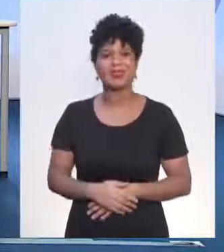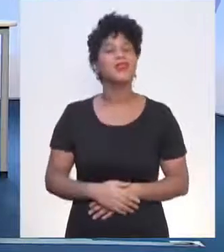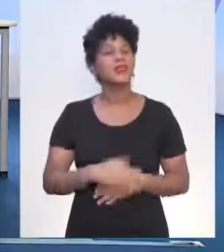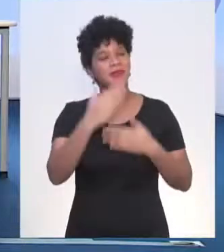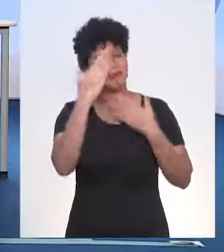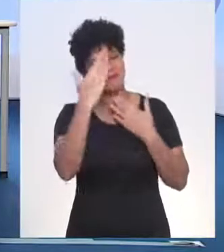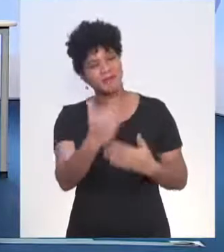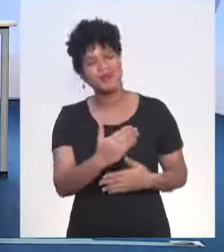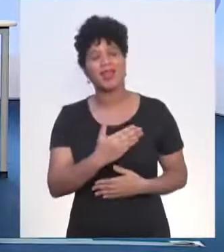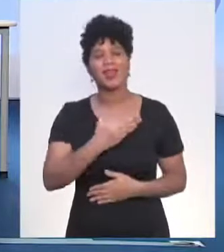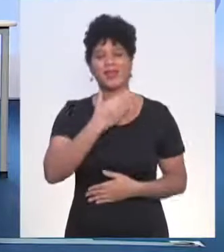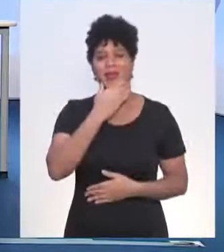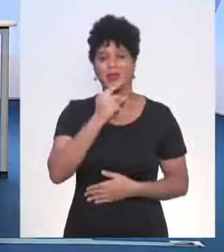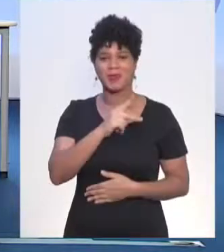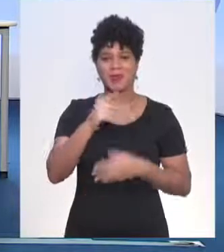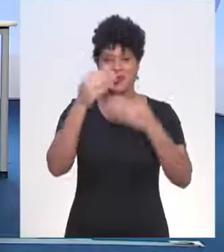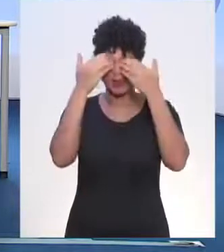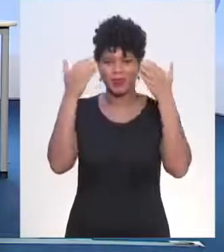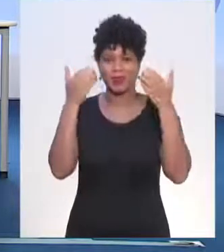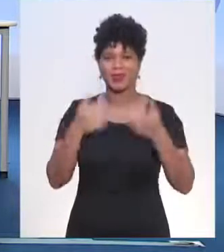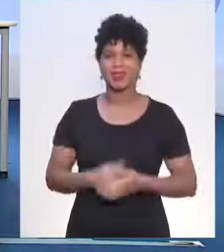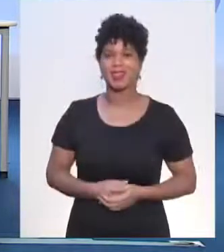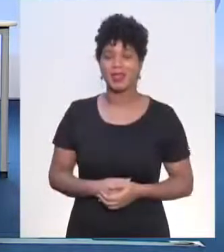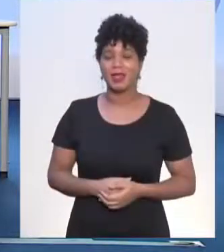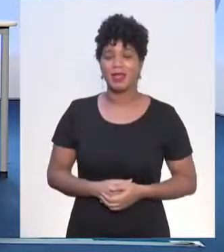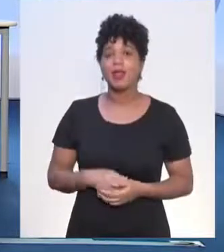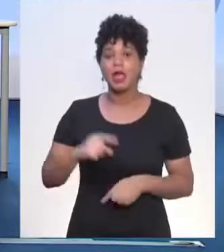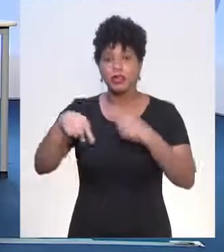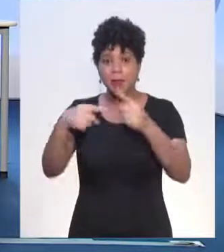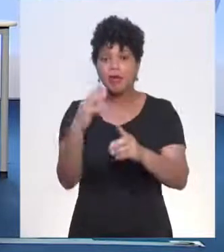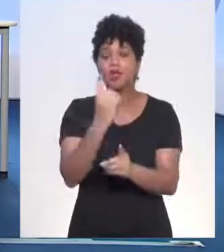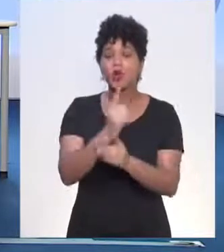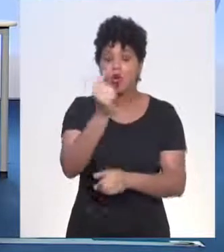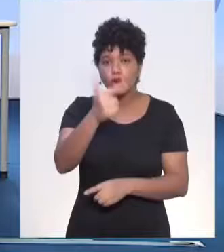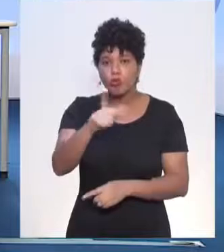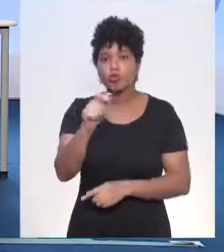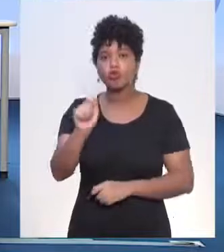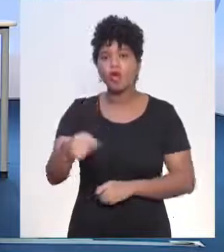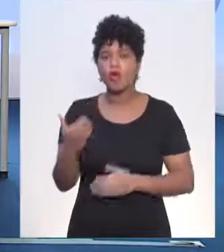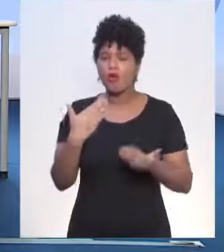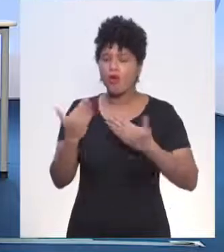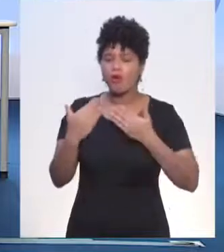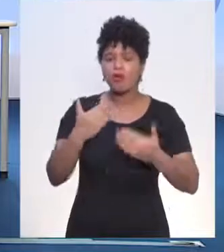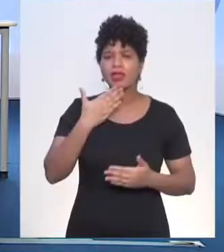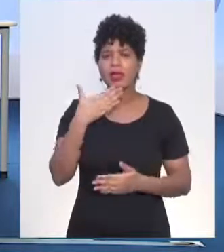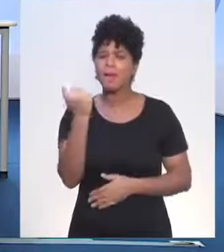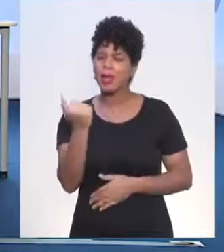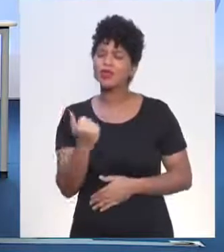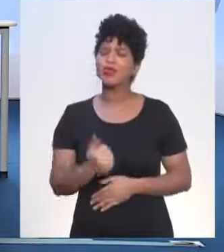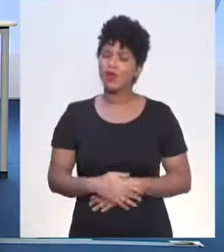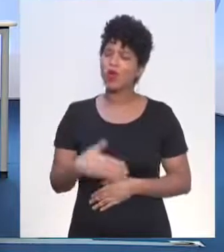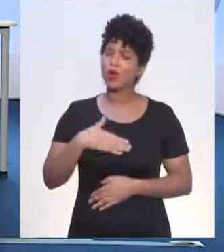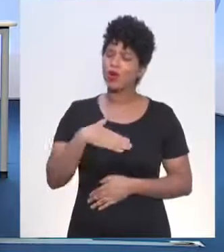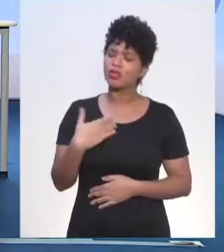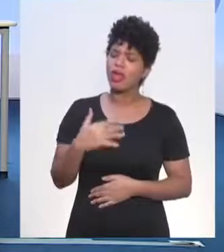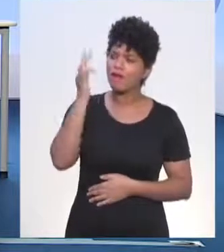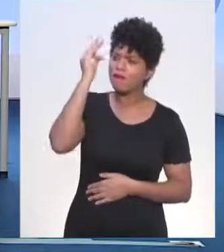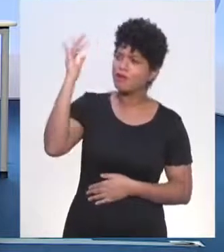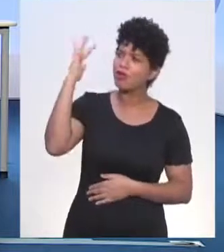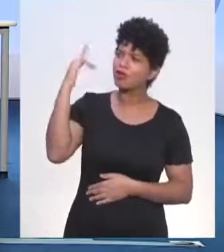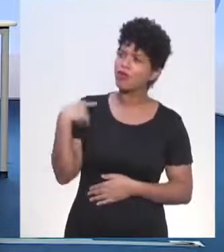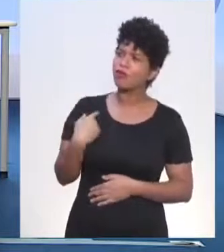muitíssimo, Jonas, pela excelente aula. A gente se encontra mais vezes para a gente falar dessa combinação entre filosofia